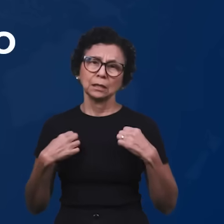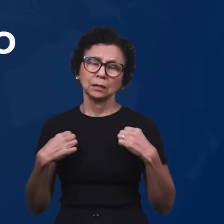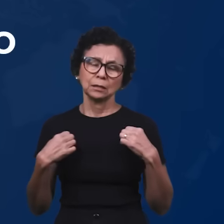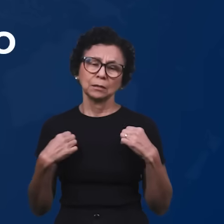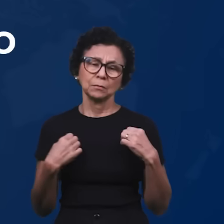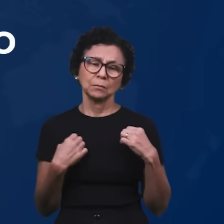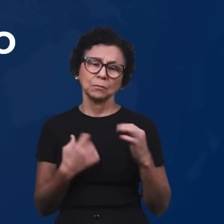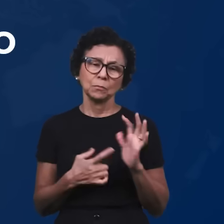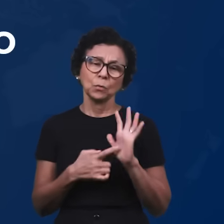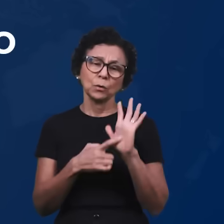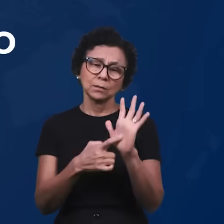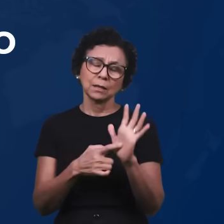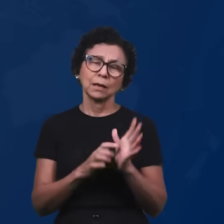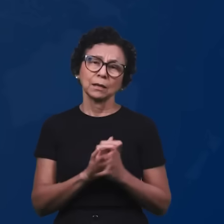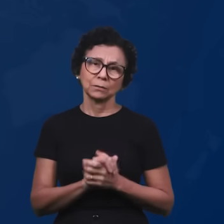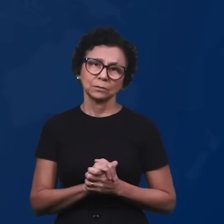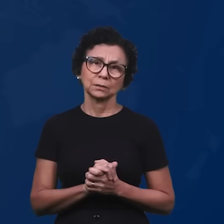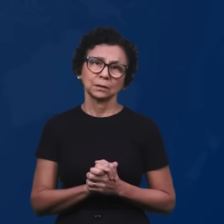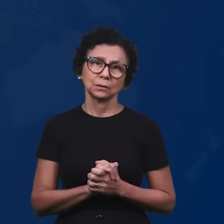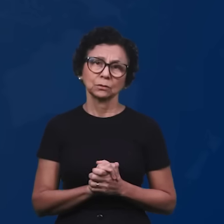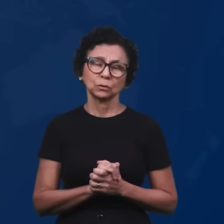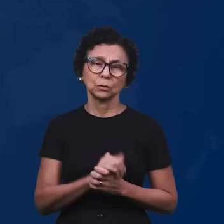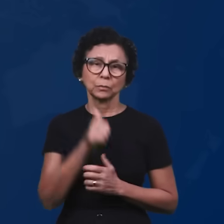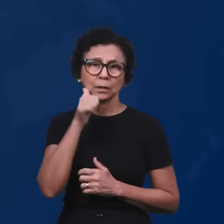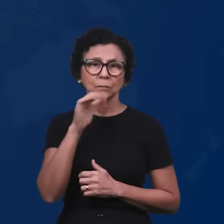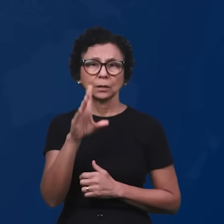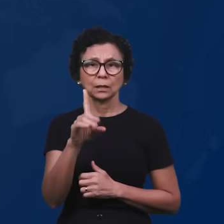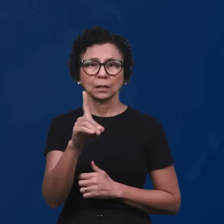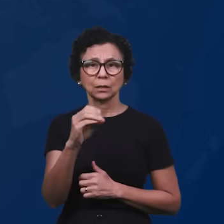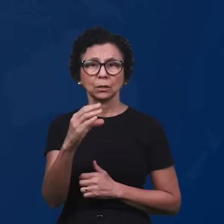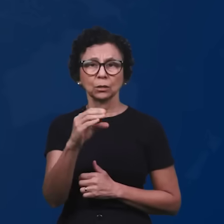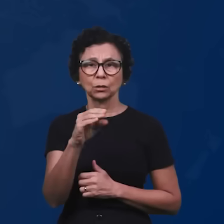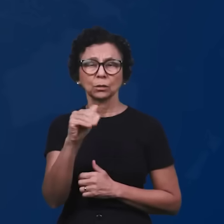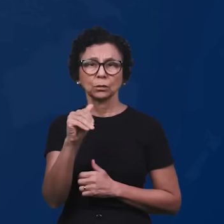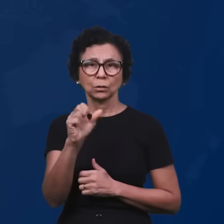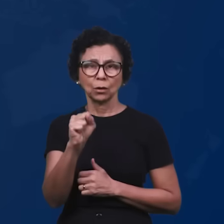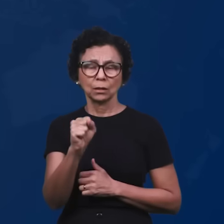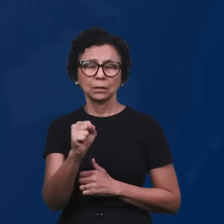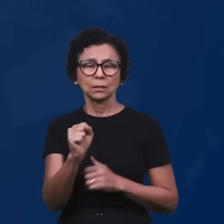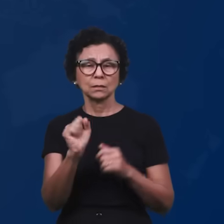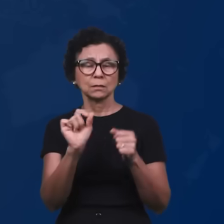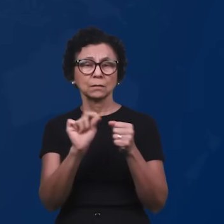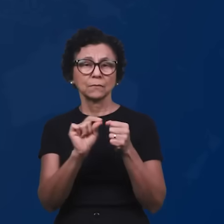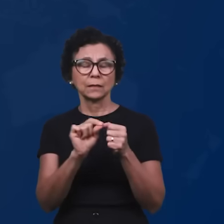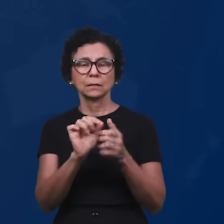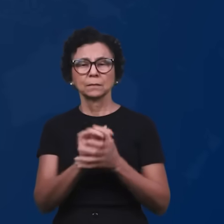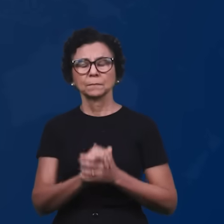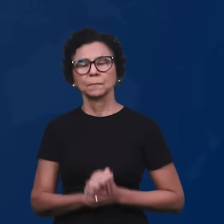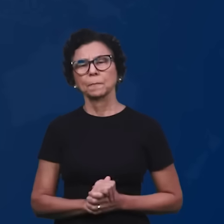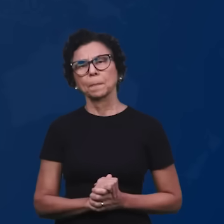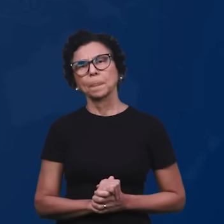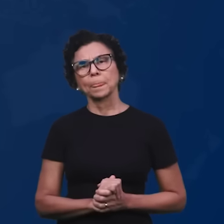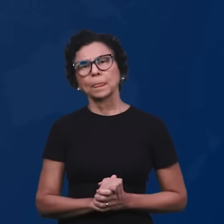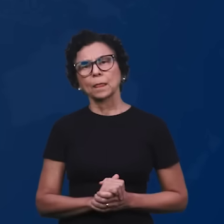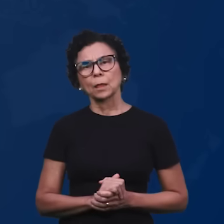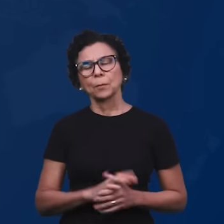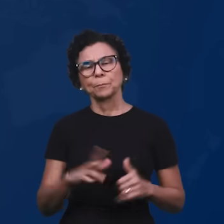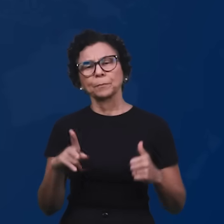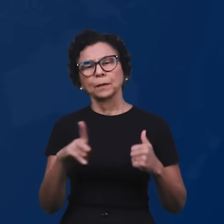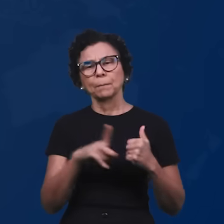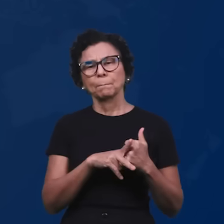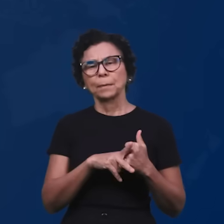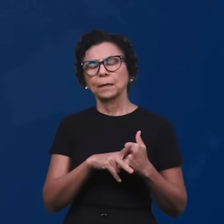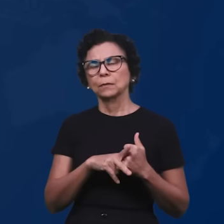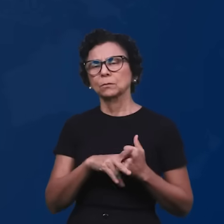tinha feito quando estava com elas. Mas Pedro, fazendo-as sair a todas, pôs-se de joelhos e